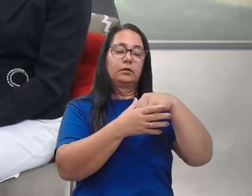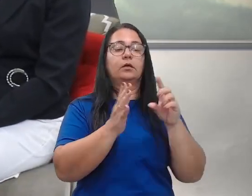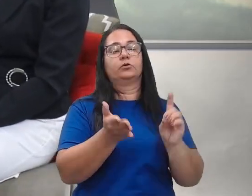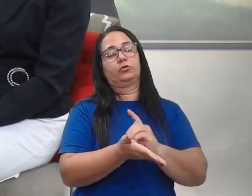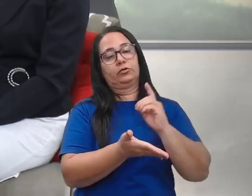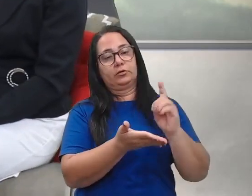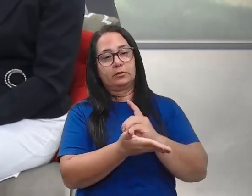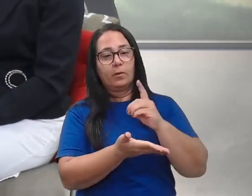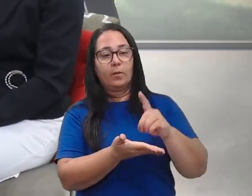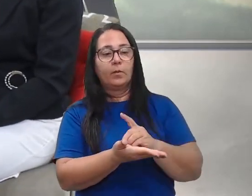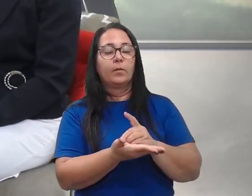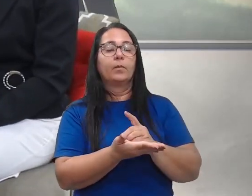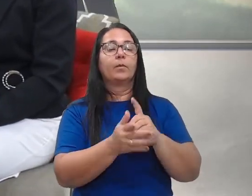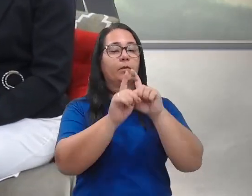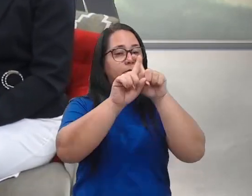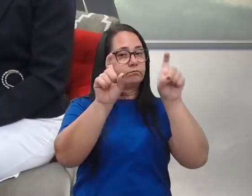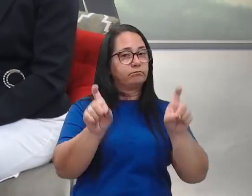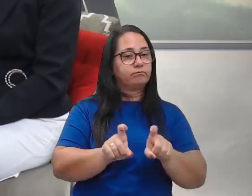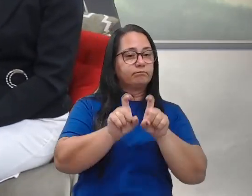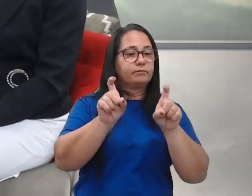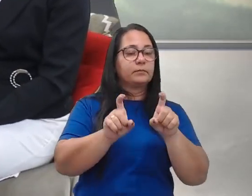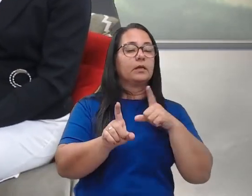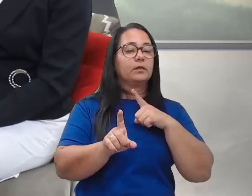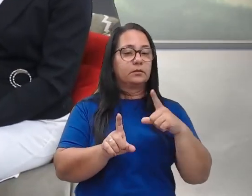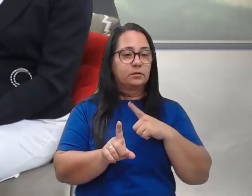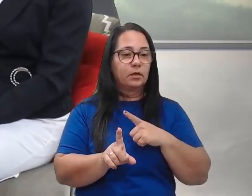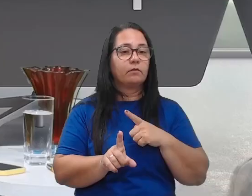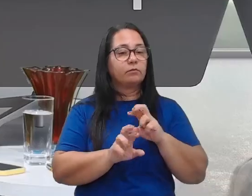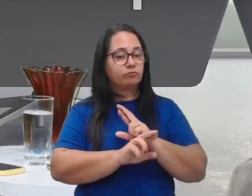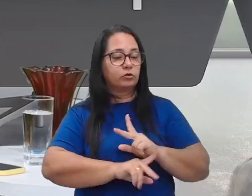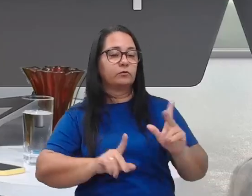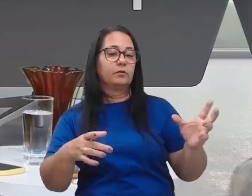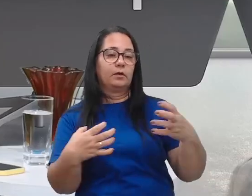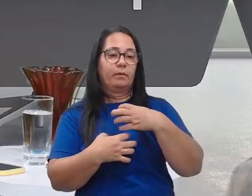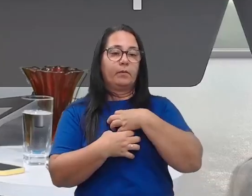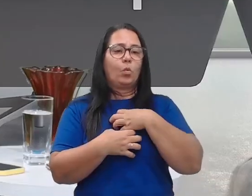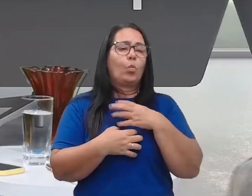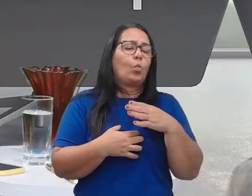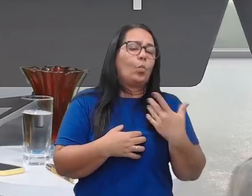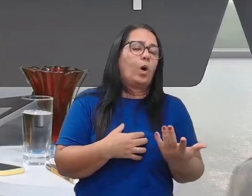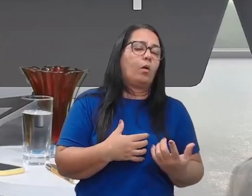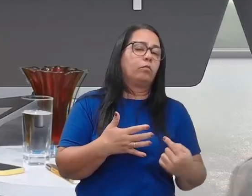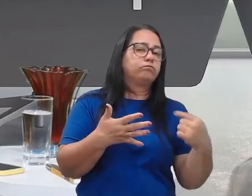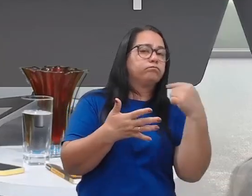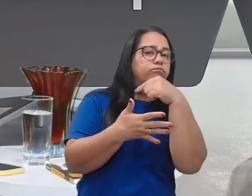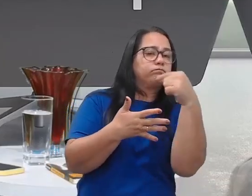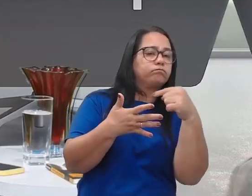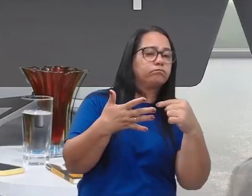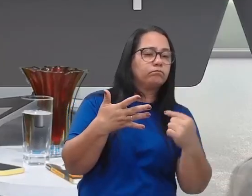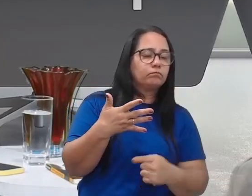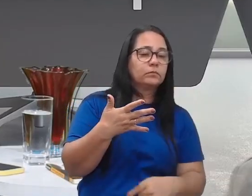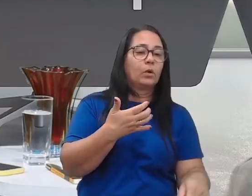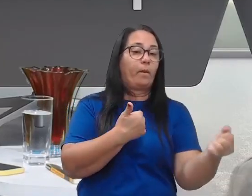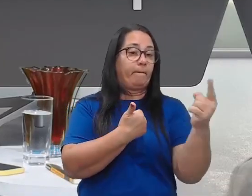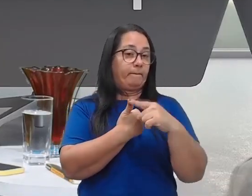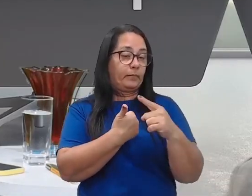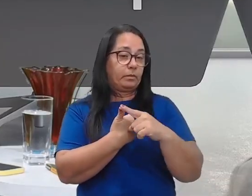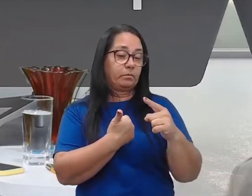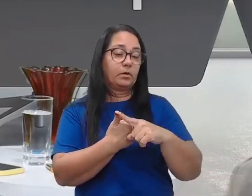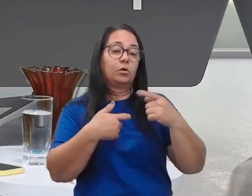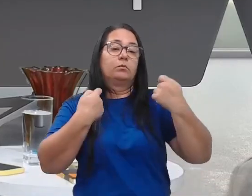Né? Houveram muitos impactos. Quais foram esses maiores impactos? Então, Cris, primeiro vem a necessidade de entender que o ambiente